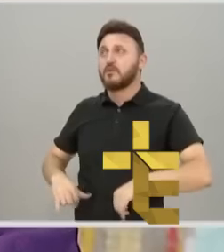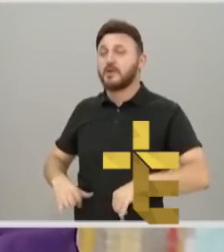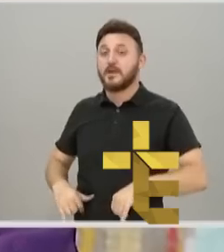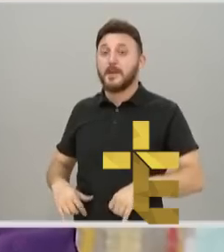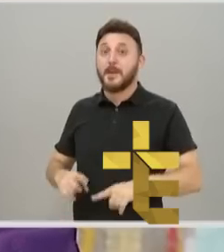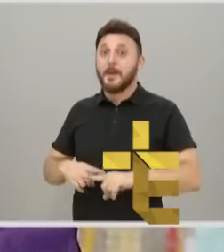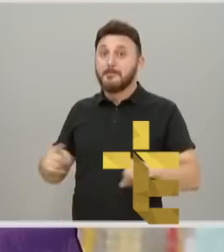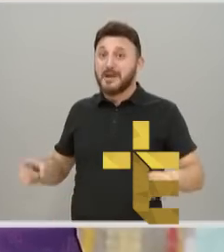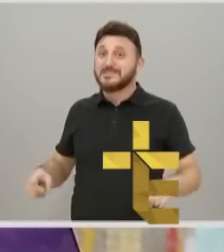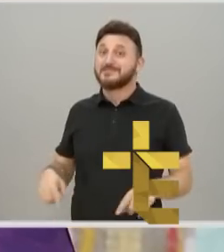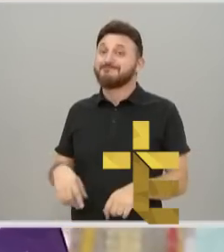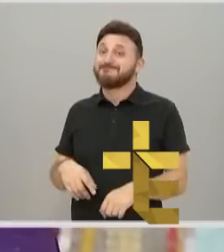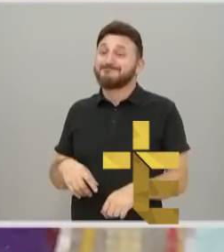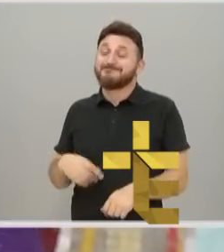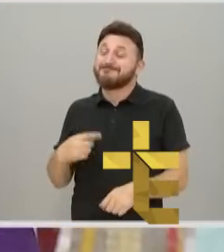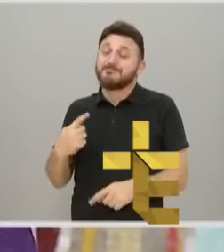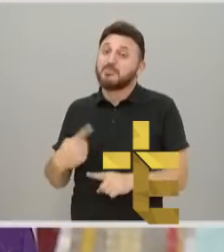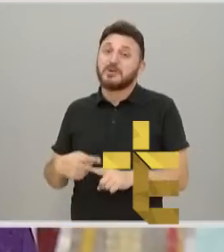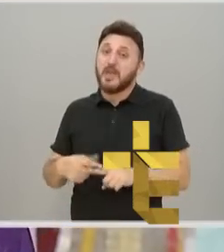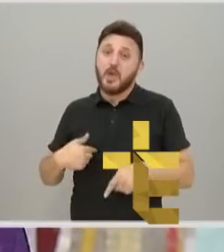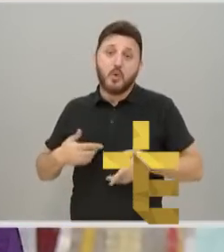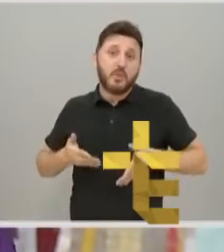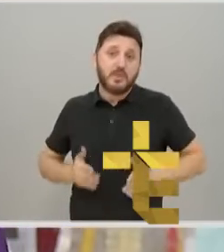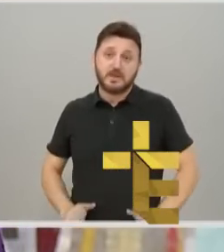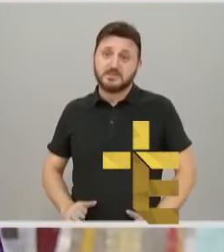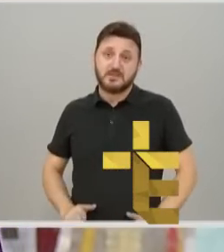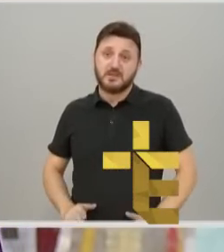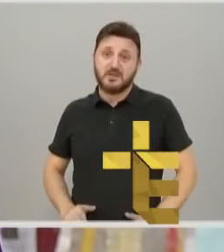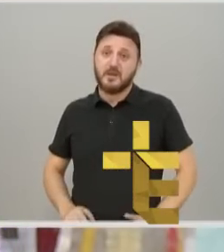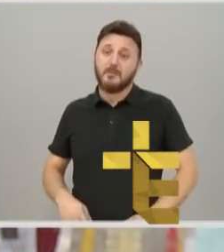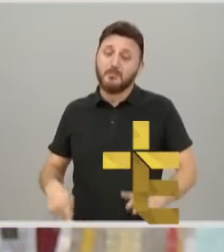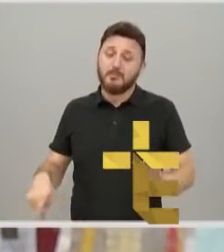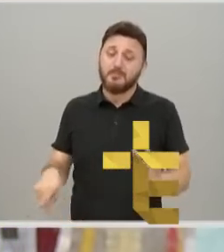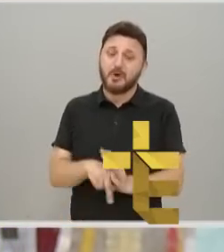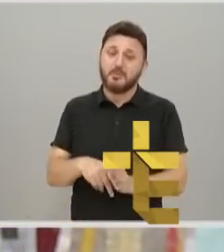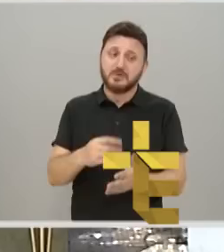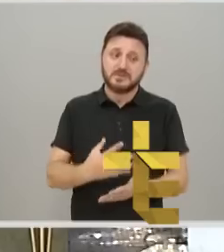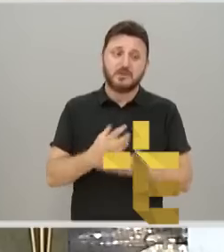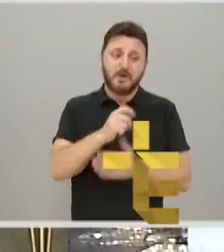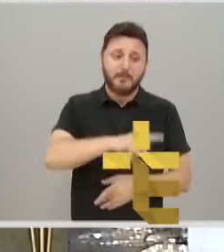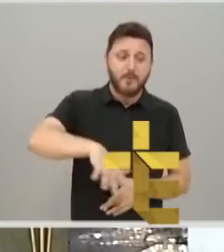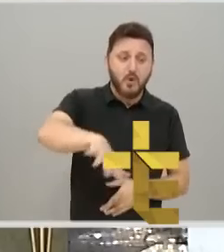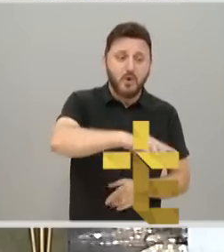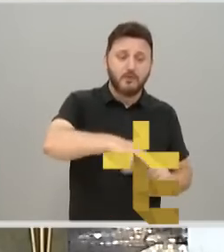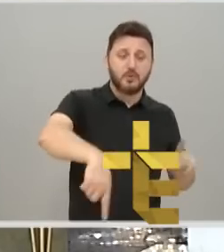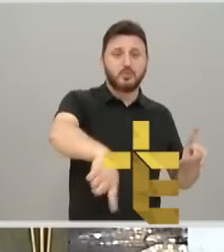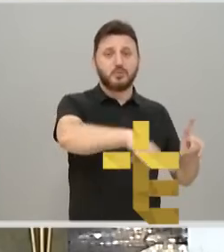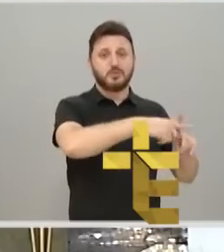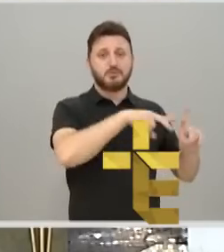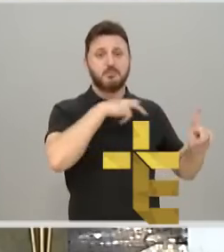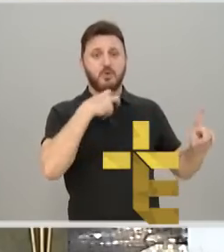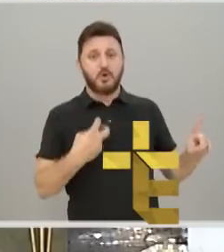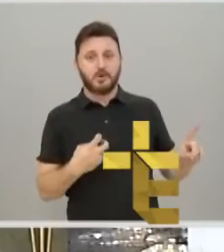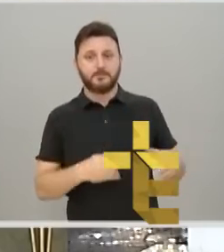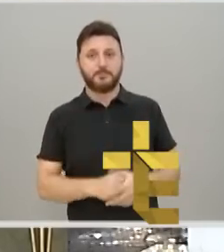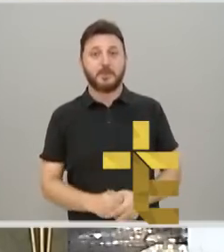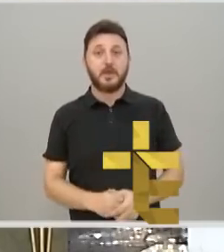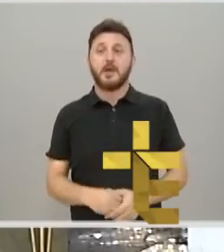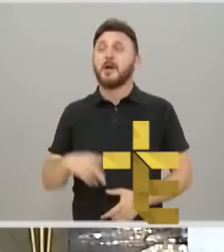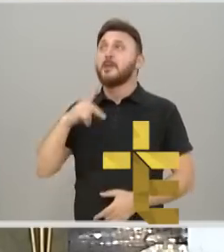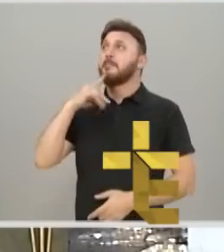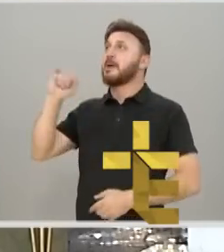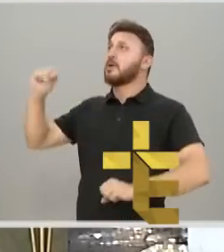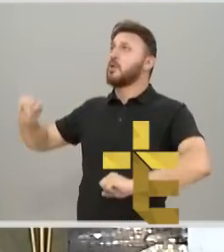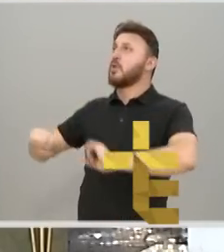para esta hora que eu vim. Pai, glorifica o teu nome. Então veio uma voz do